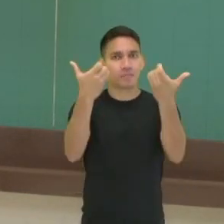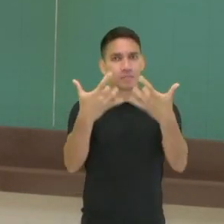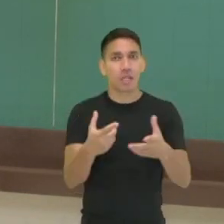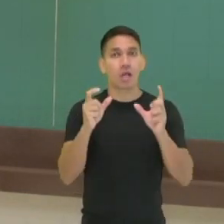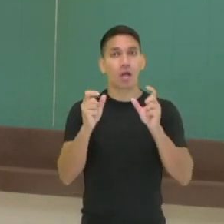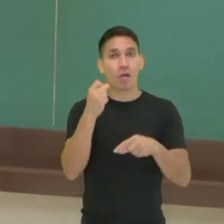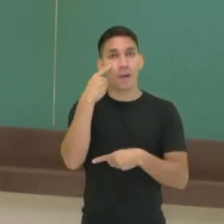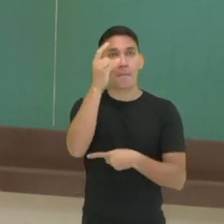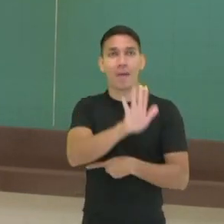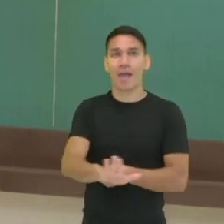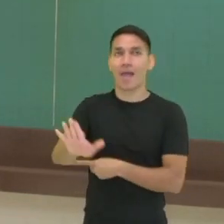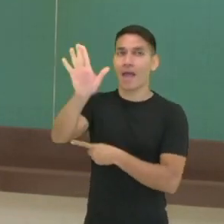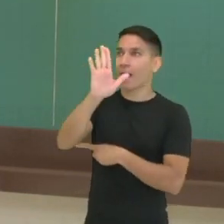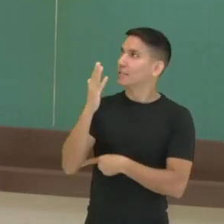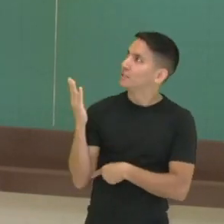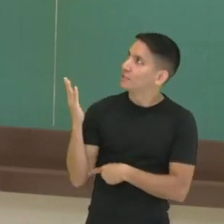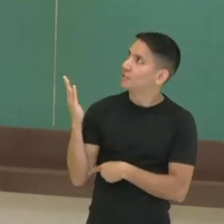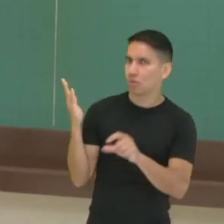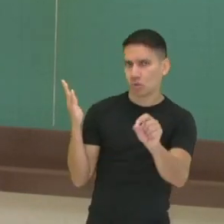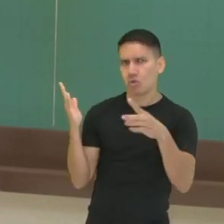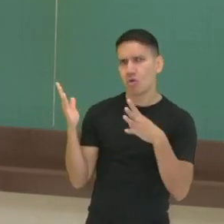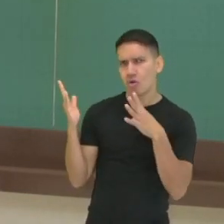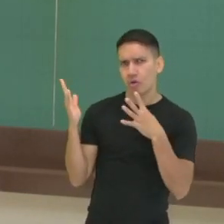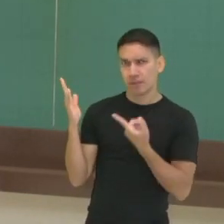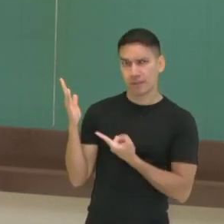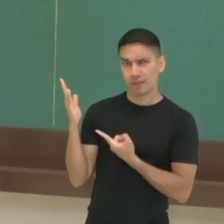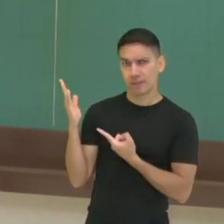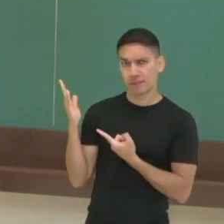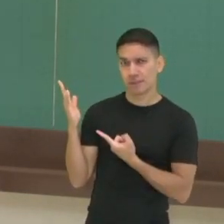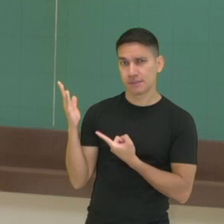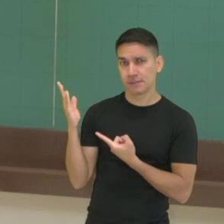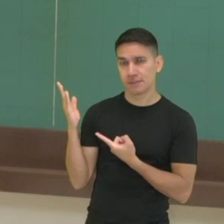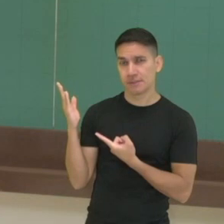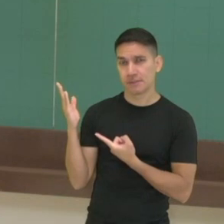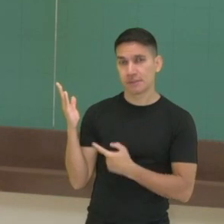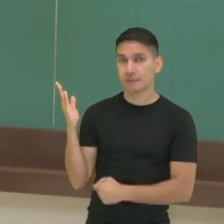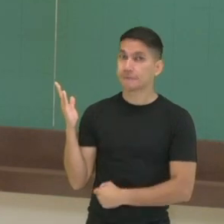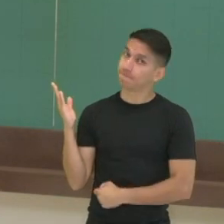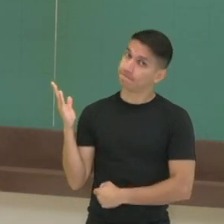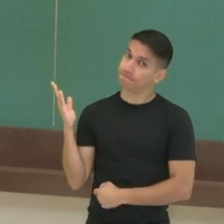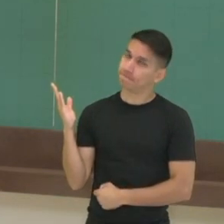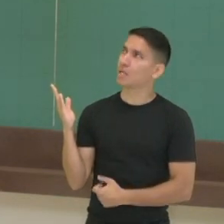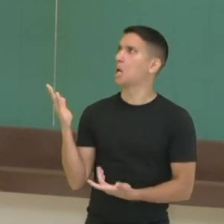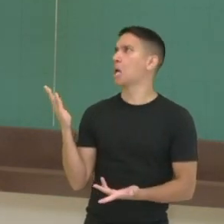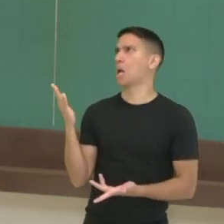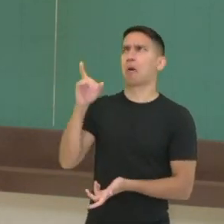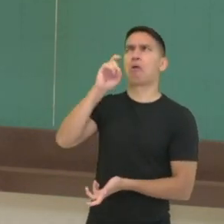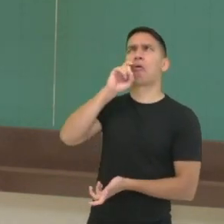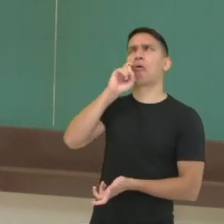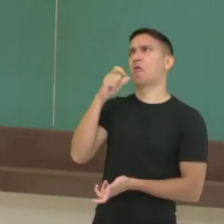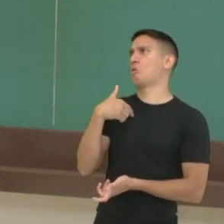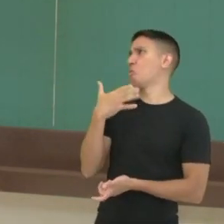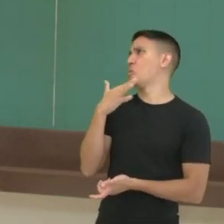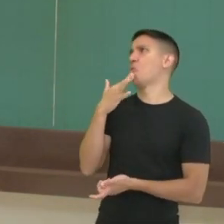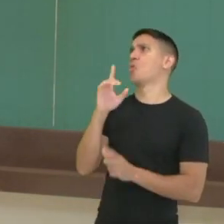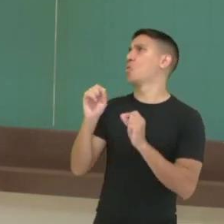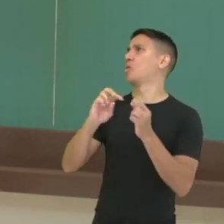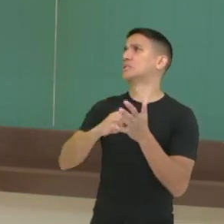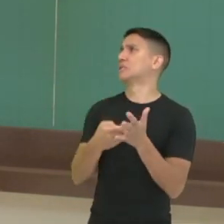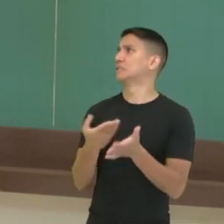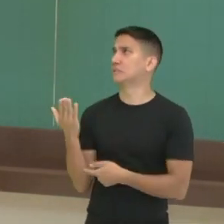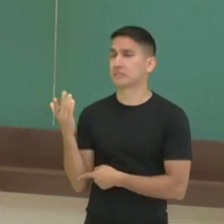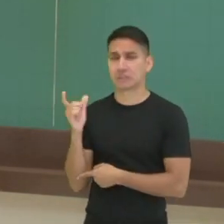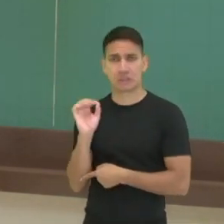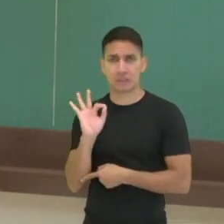a imagem. Você já viu uma imagem parecida como essa? Ah, Fabiano, eu não sei o que significa.